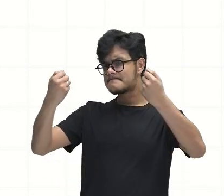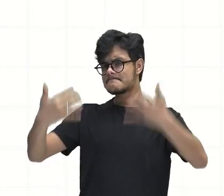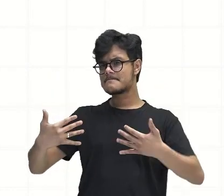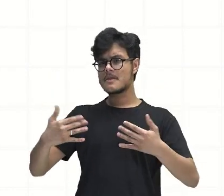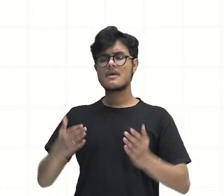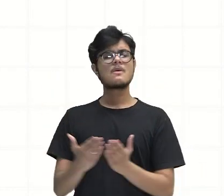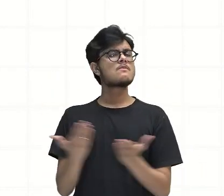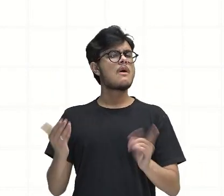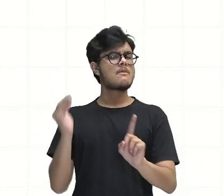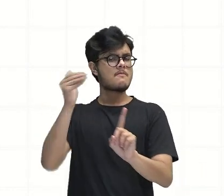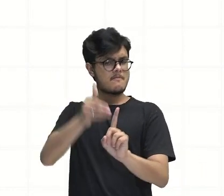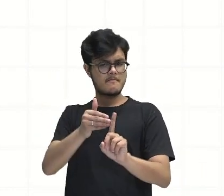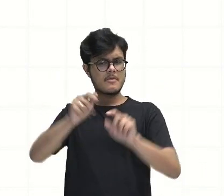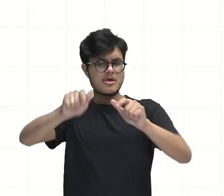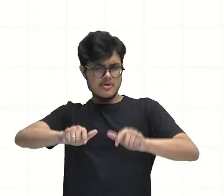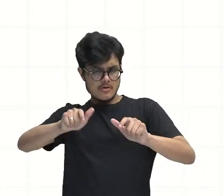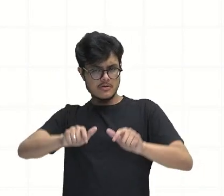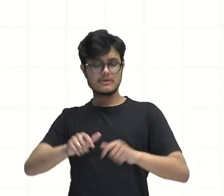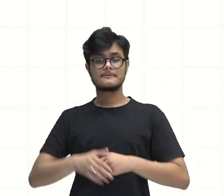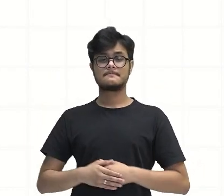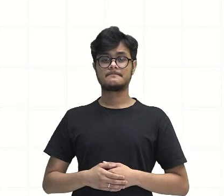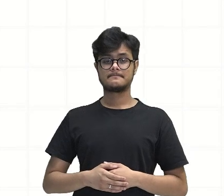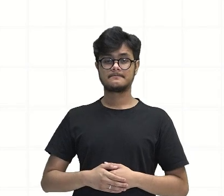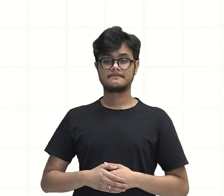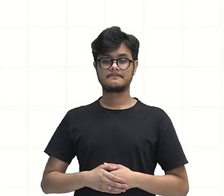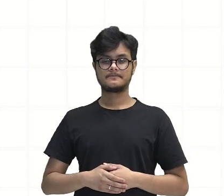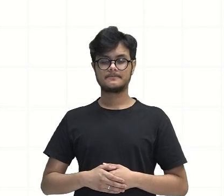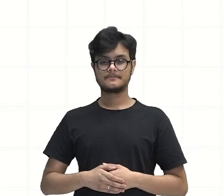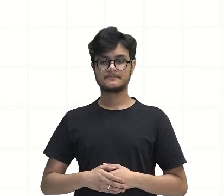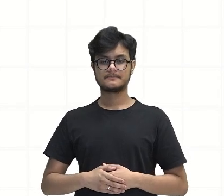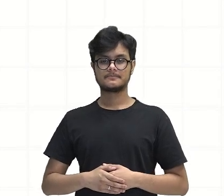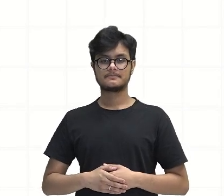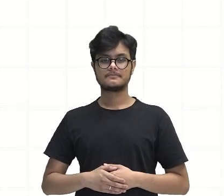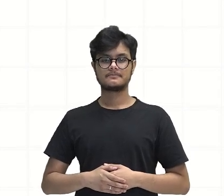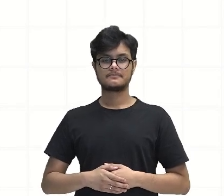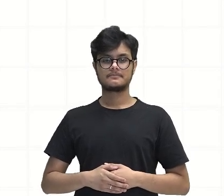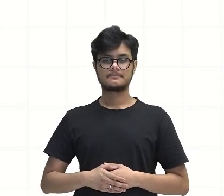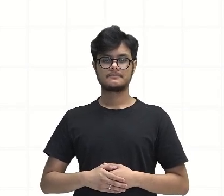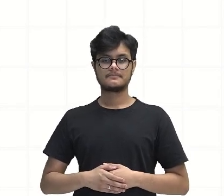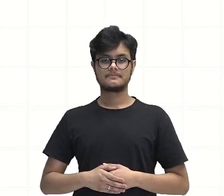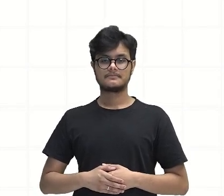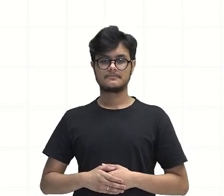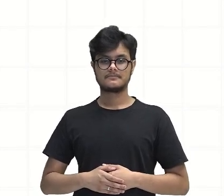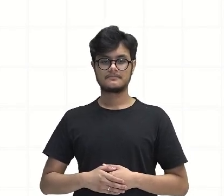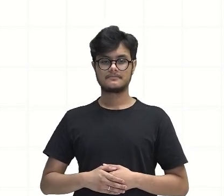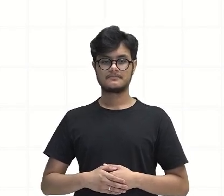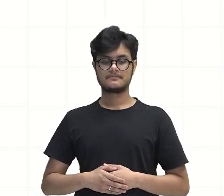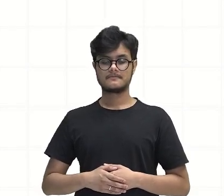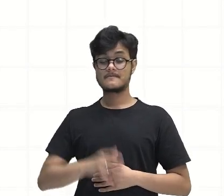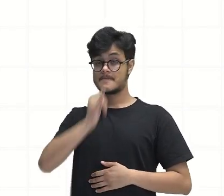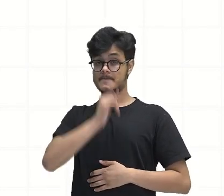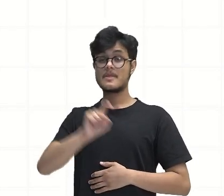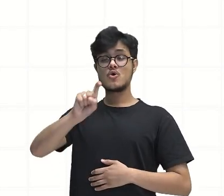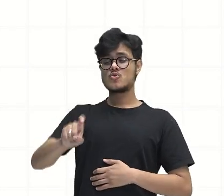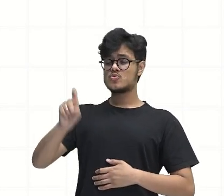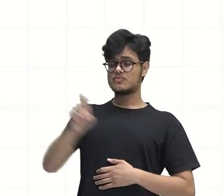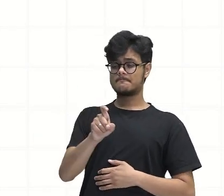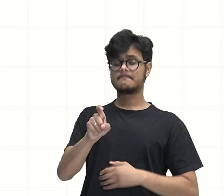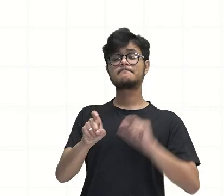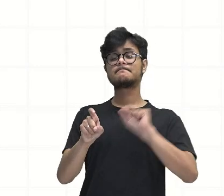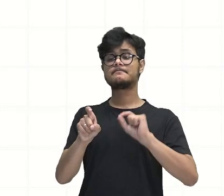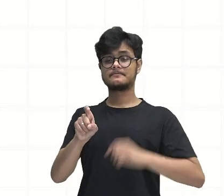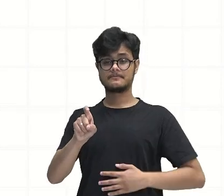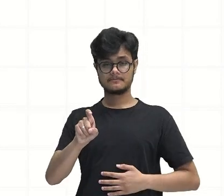a coordenada do nosso x médio, né? Quem vai ser a coordenada do x médio aqui, ó? O meu x médio, eu